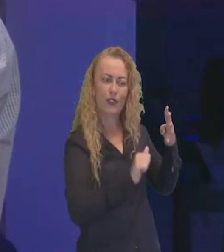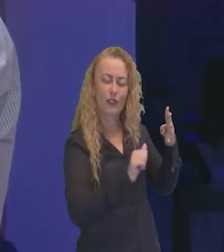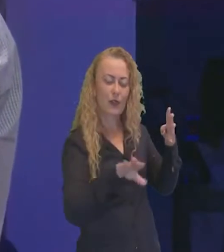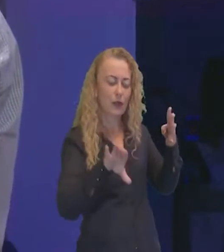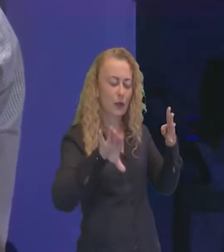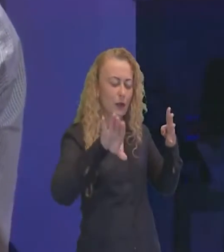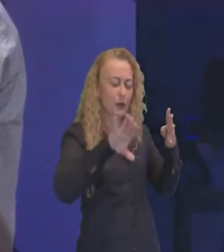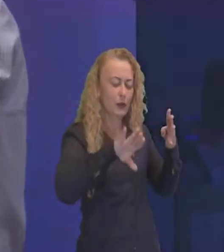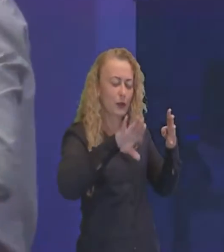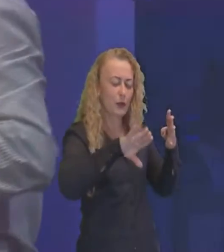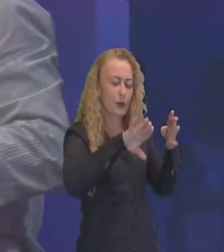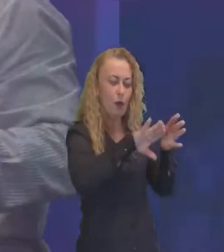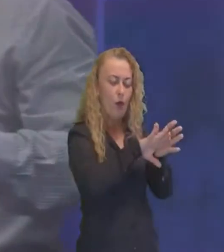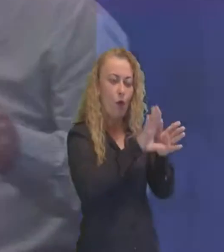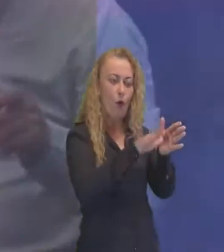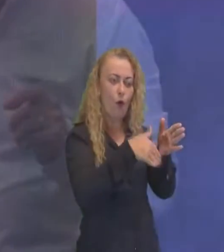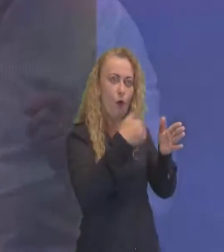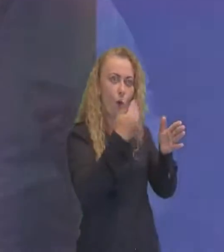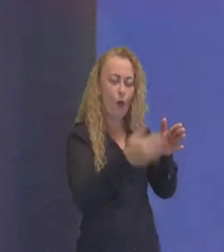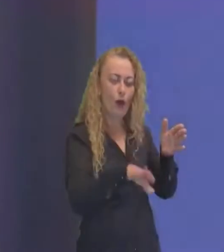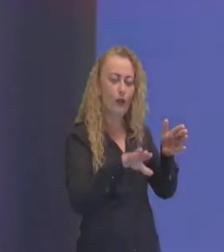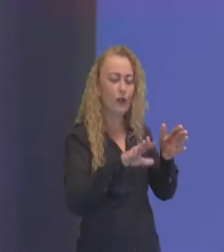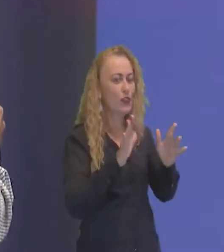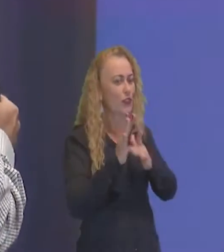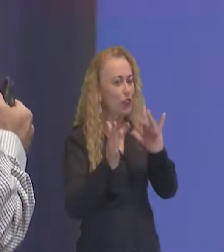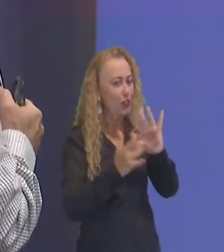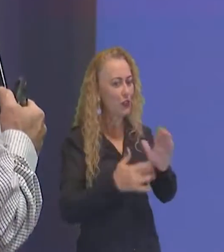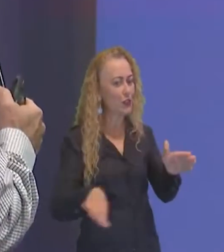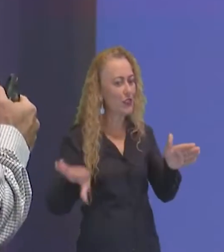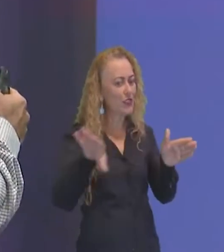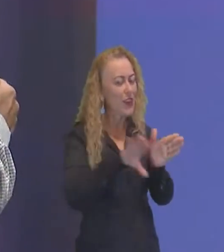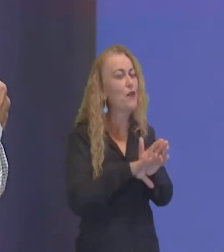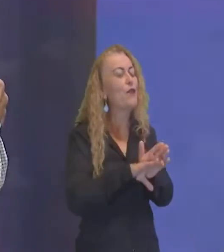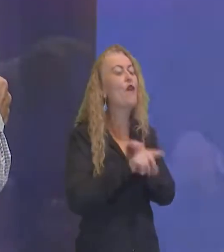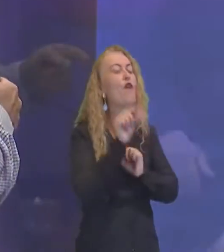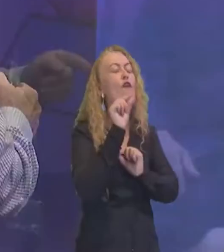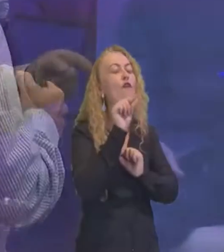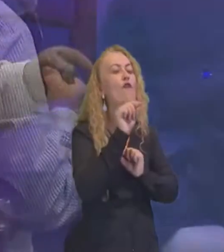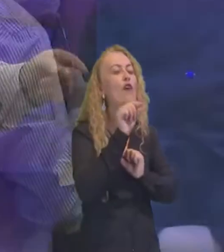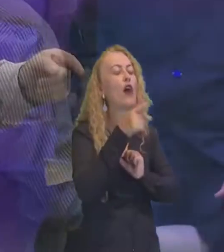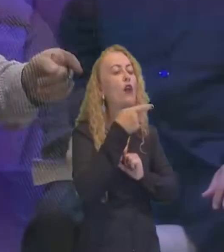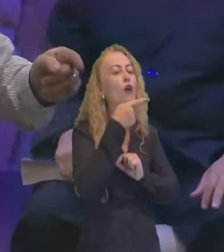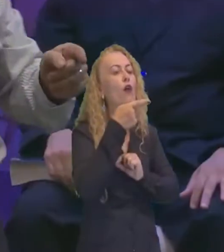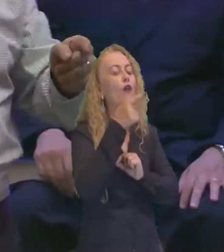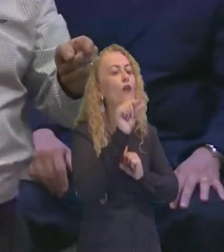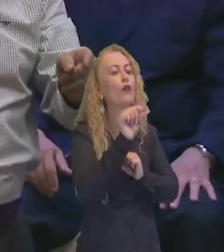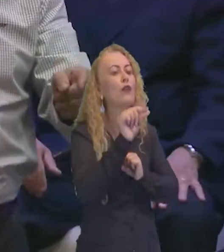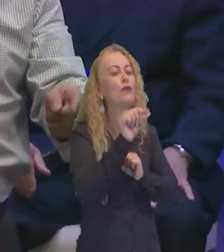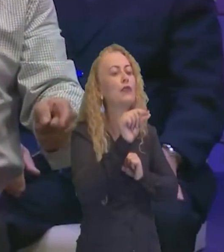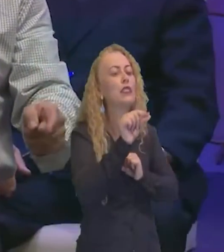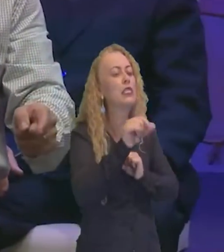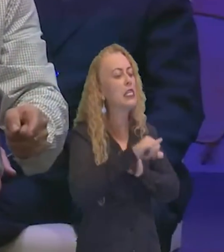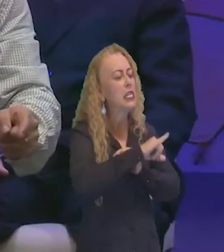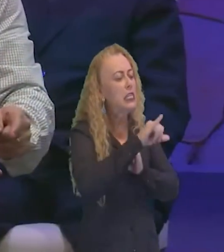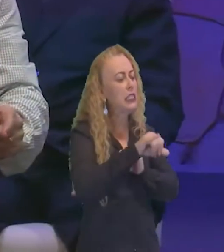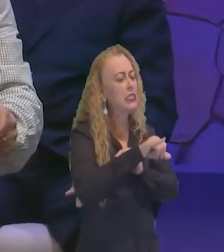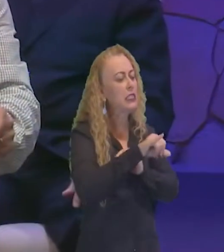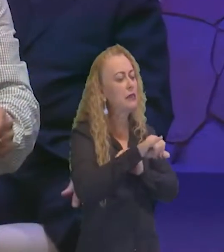chegou, ele falou para Marta: Marta, se tu